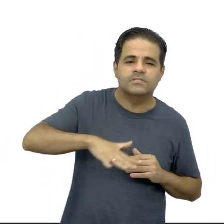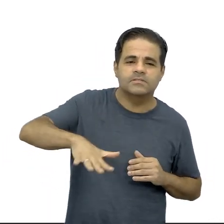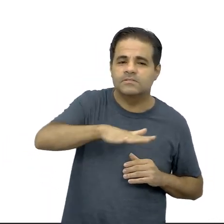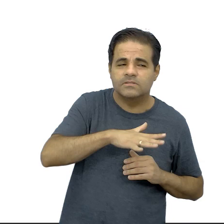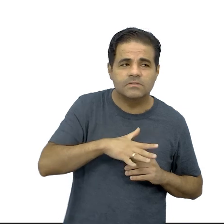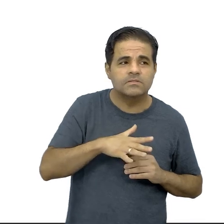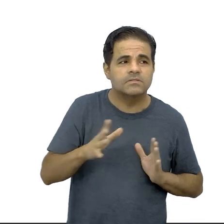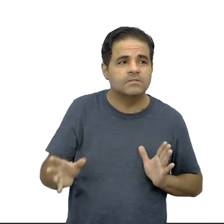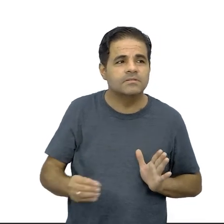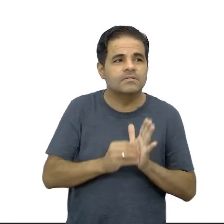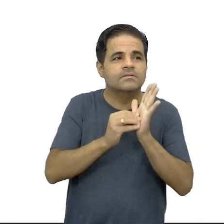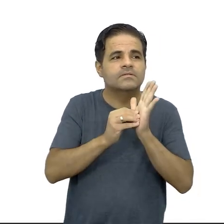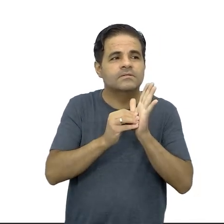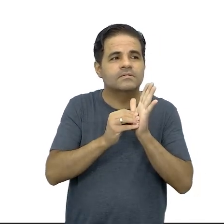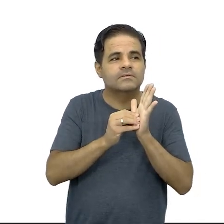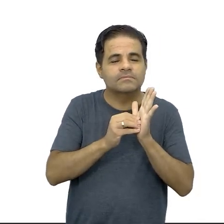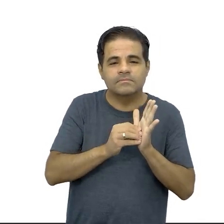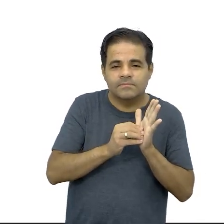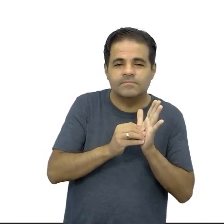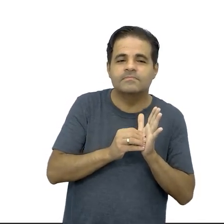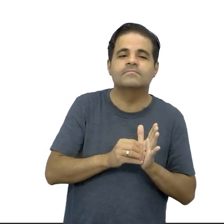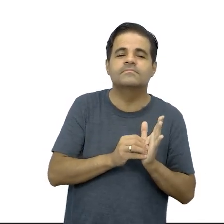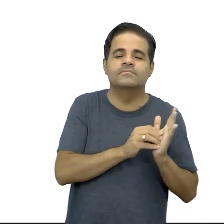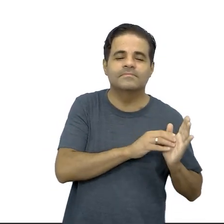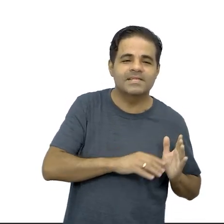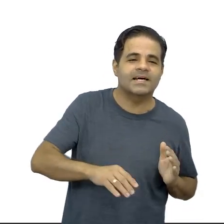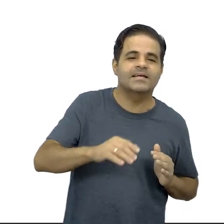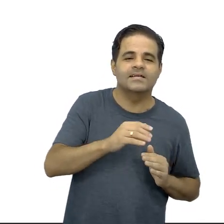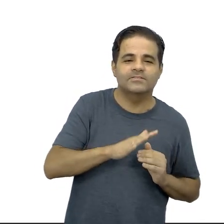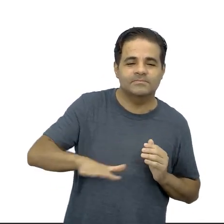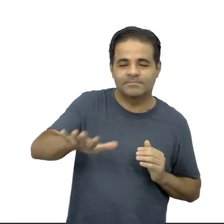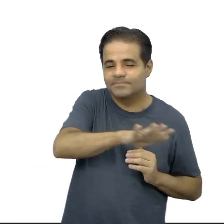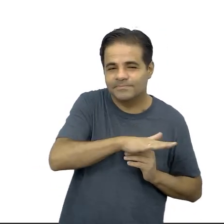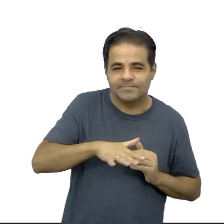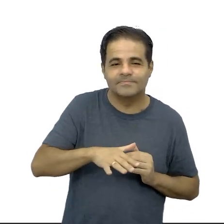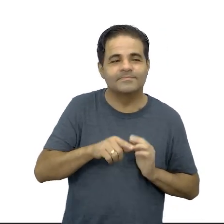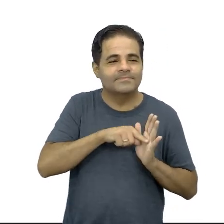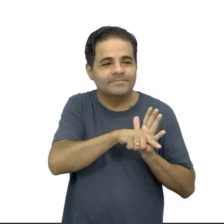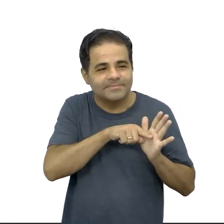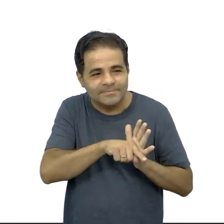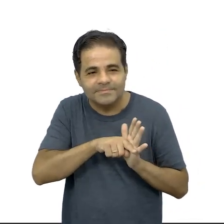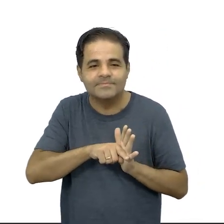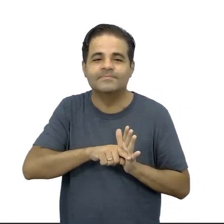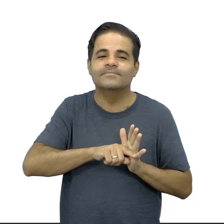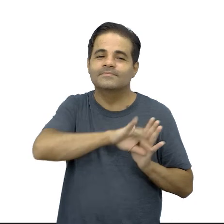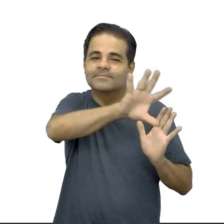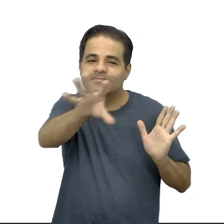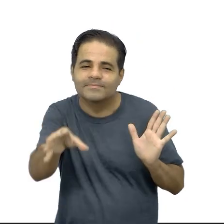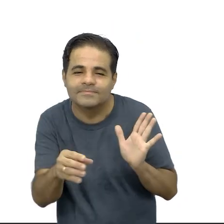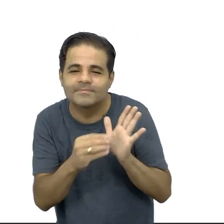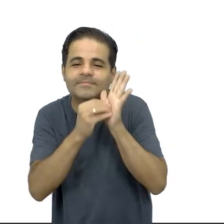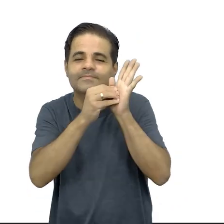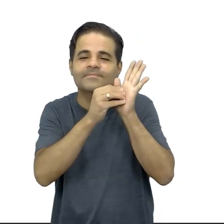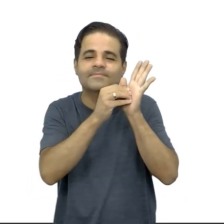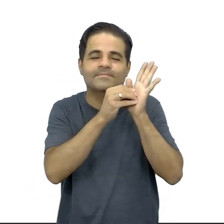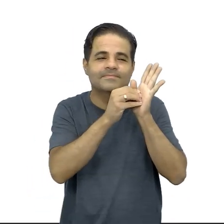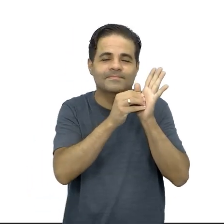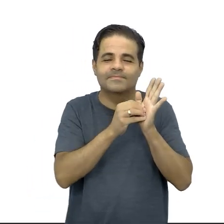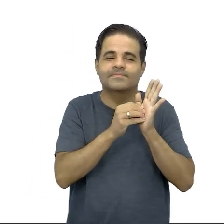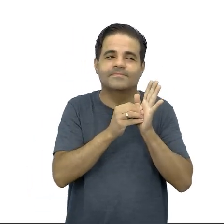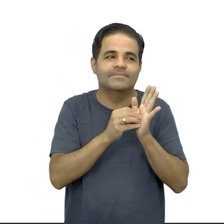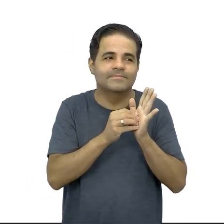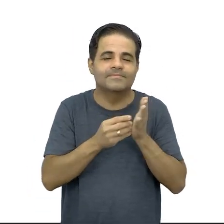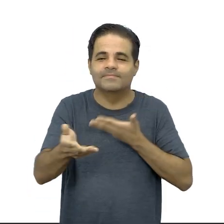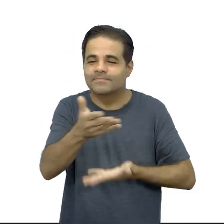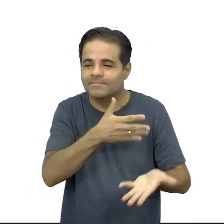e como os pesquisadores realizam uma pesquisa, né? Quais são os métodos por trás da pesquisa e tudo mais, né? Que